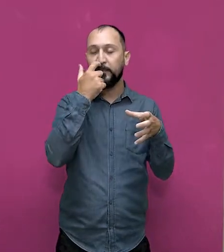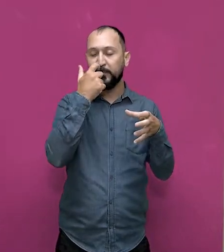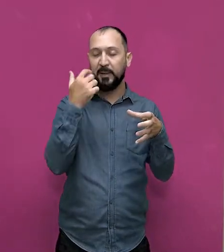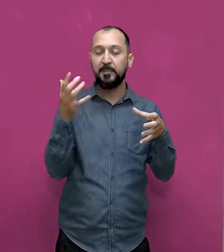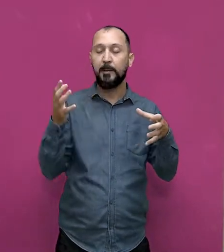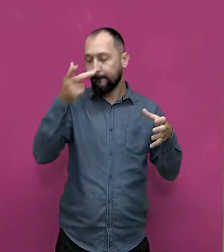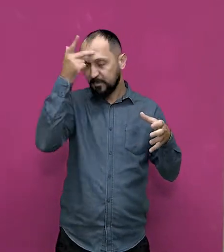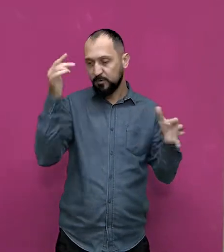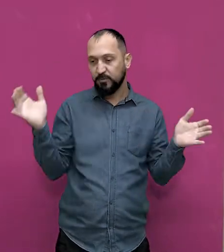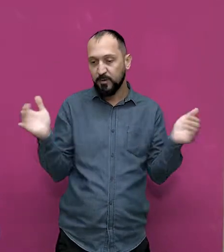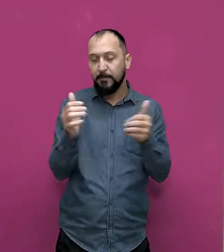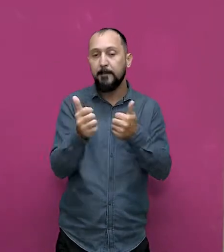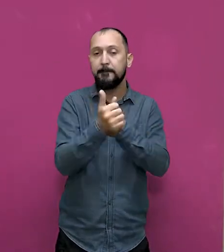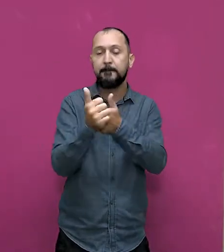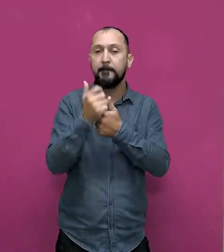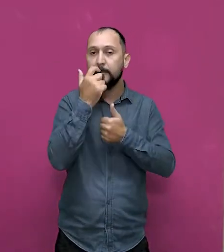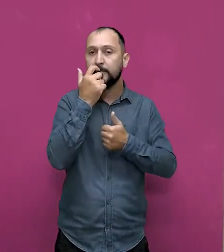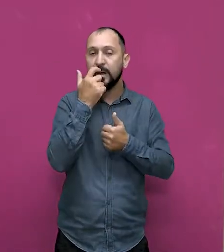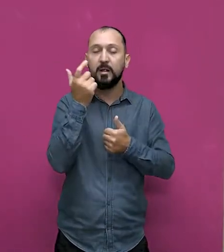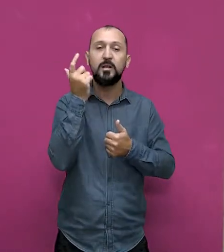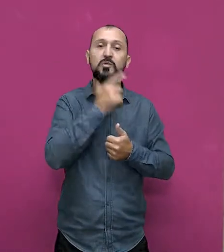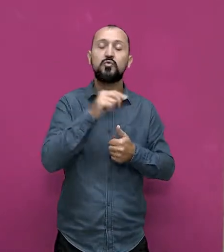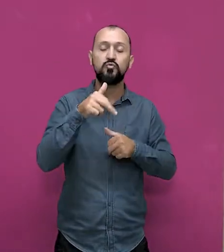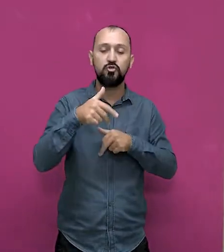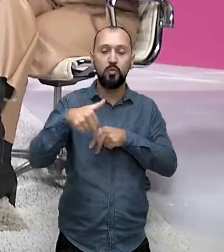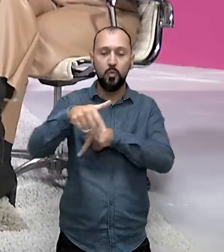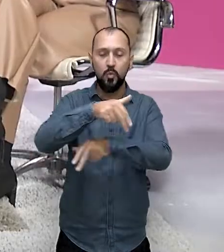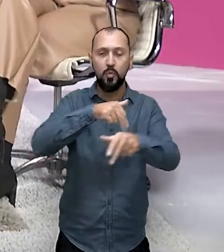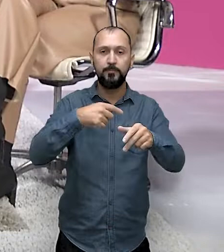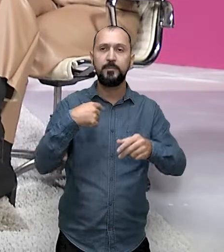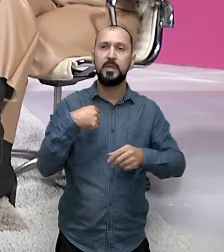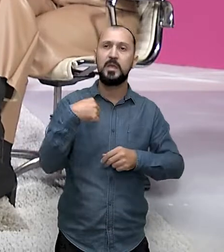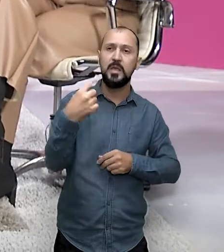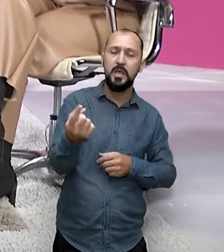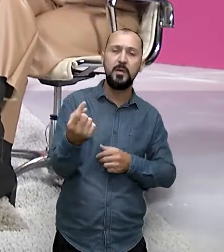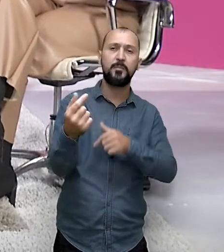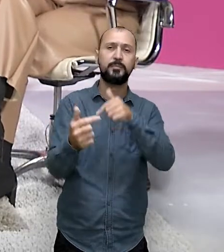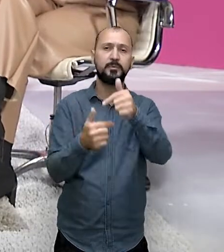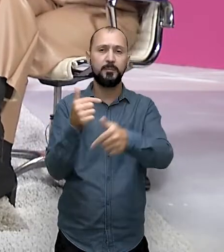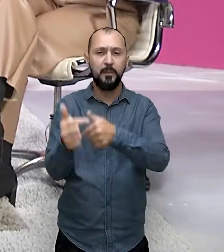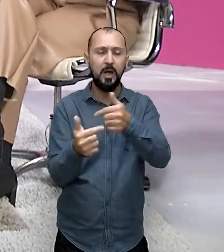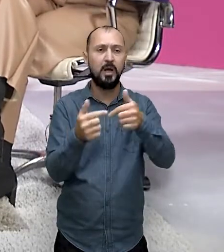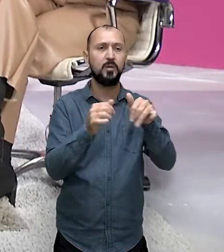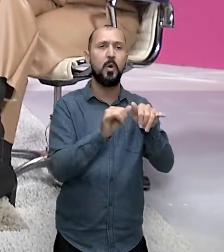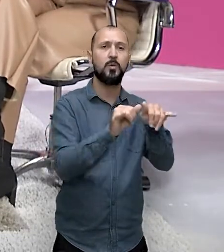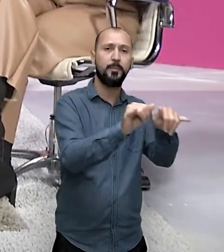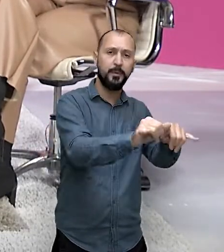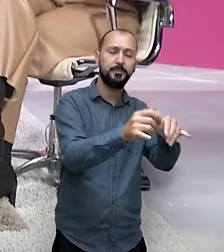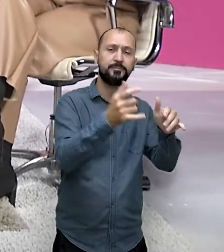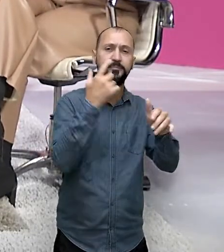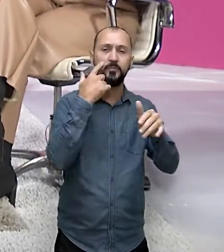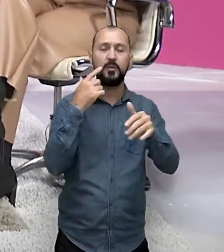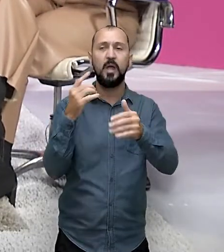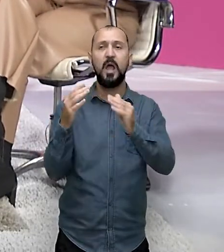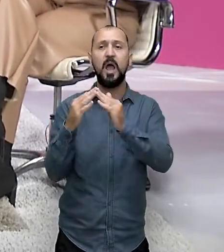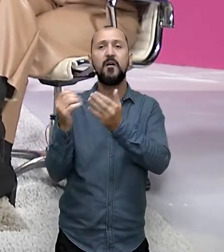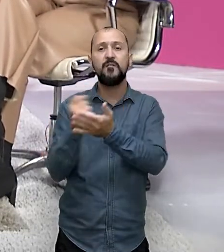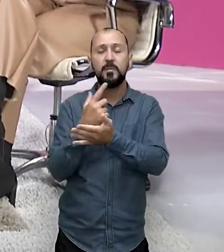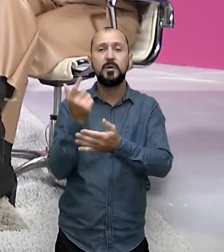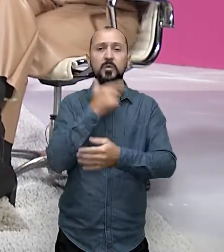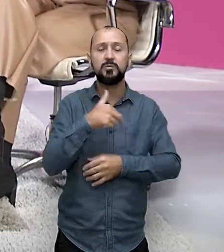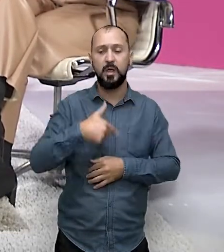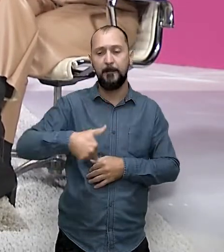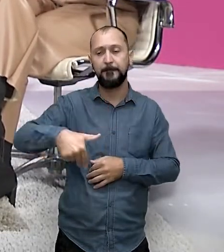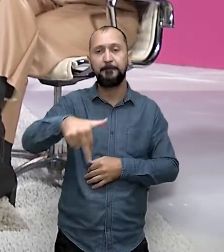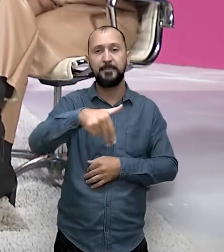um pouquinho mais adensada, onde as pessoas possam se locomover, ir para o trabalho, ir ao supermercado, ir à